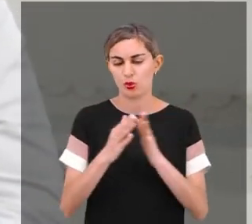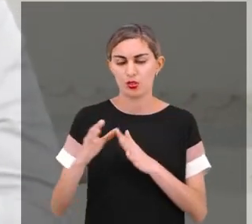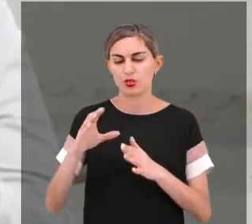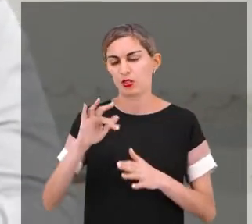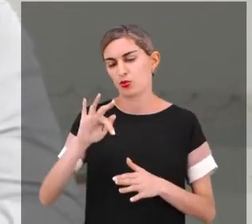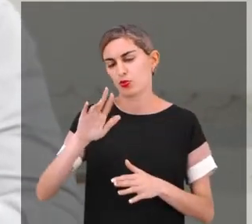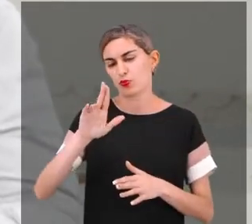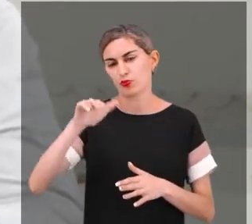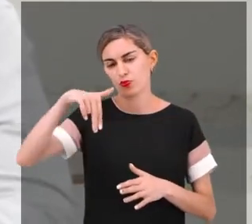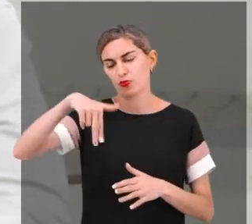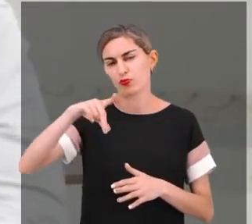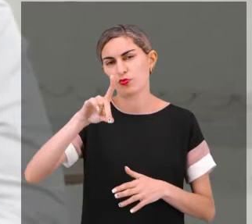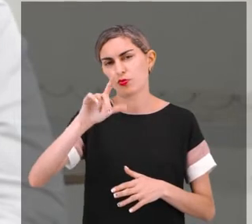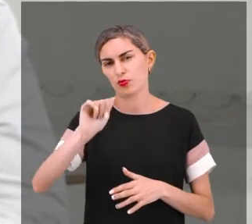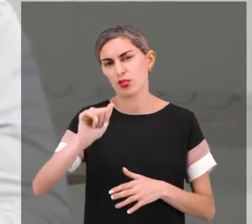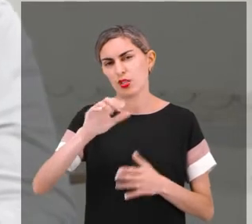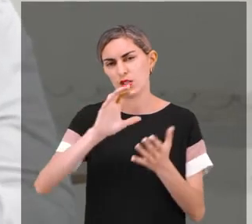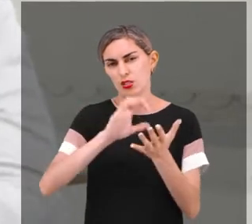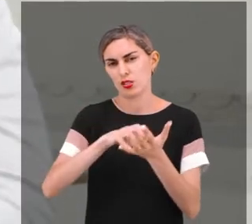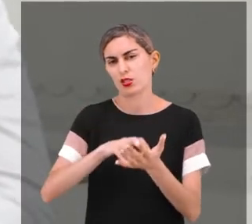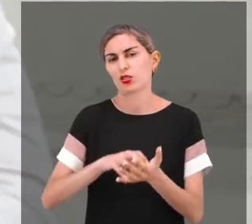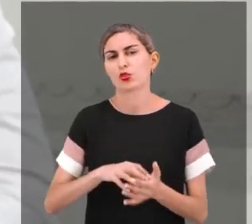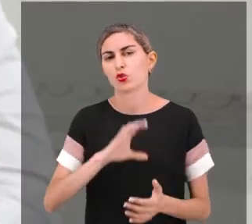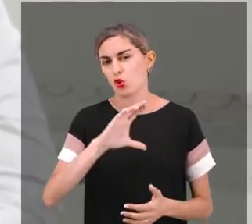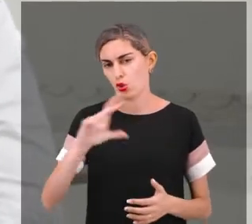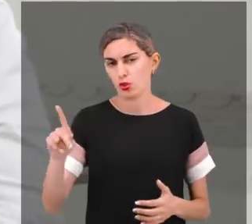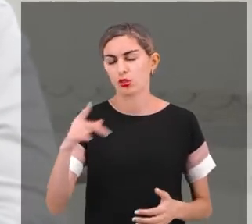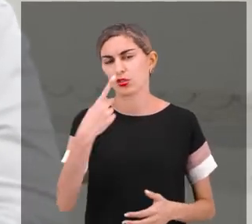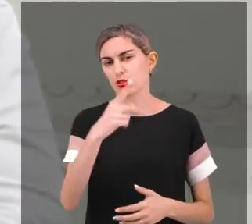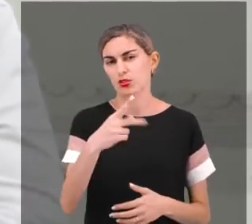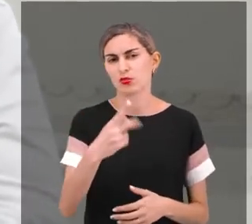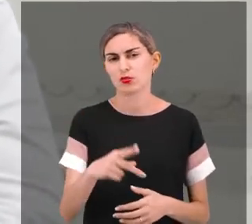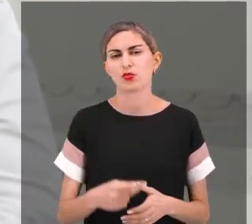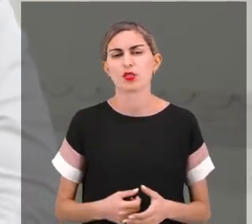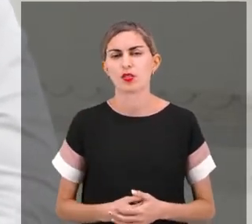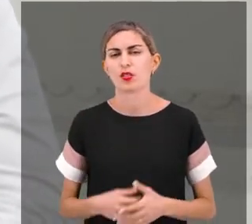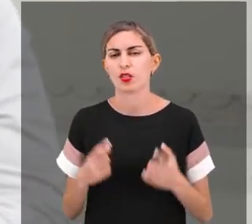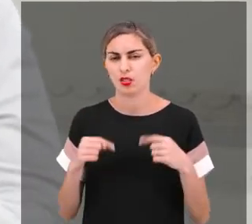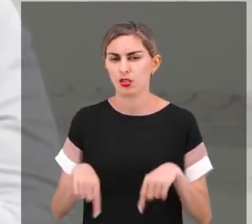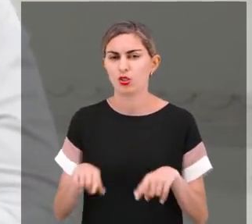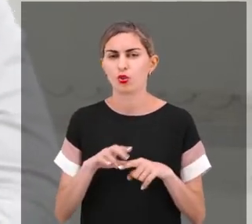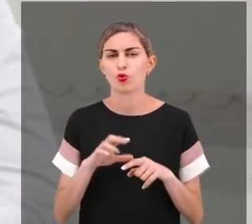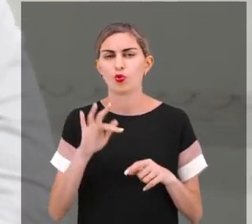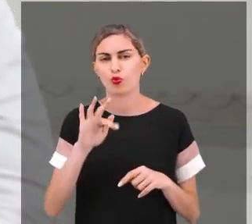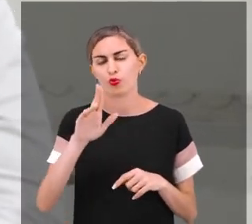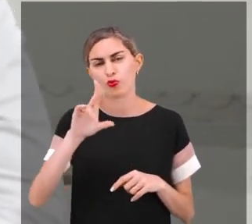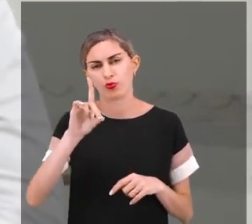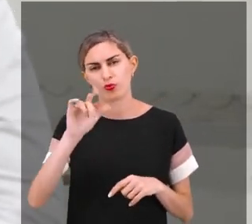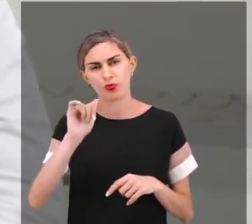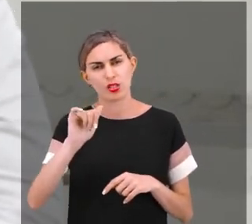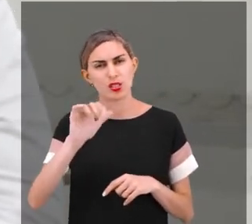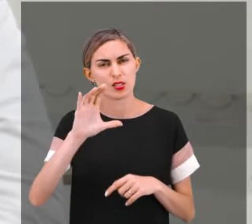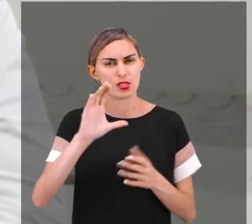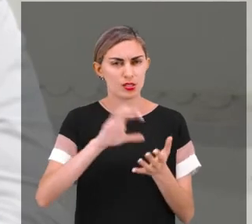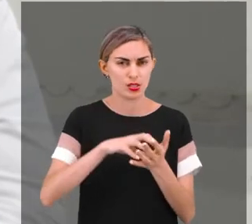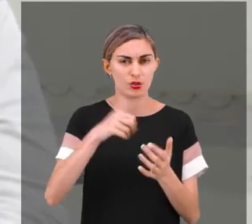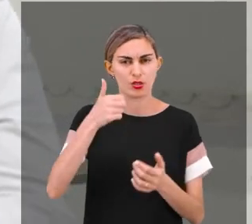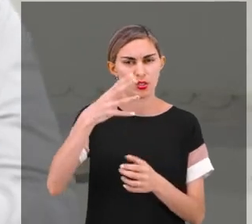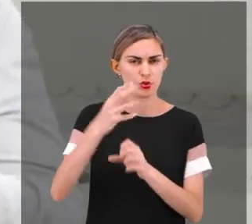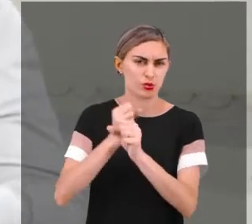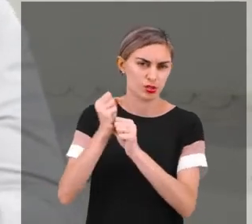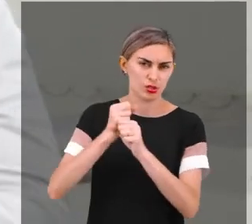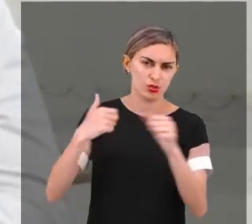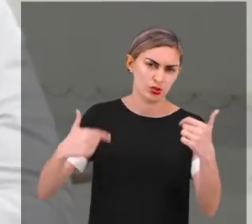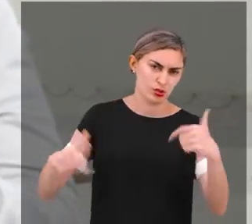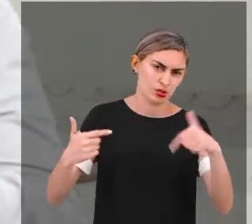Eu mesmo, quando fiz meu curso de engenharia de segurança do trabalho, foi coordenação da Fundacentro. E eu estou na Fundacentro há 14 anos, né?